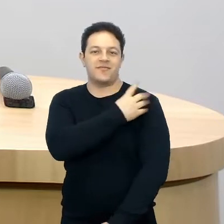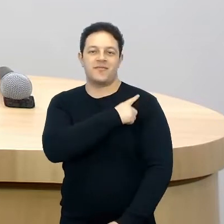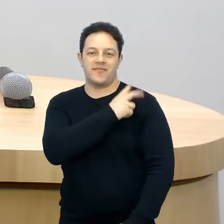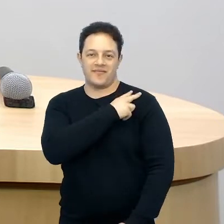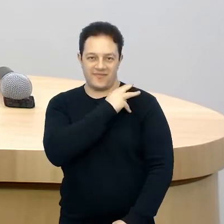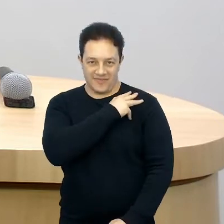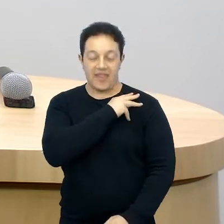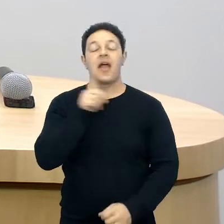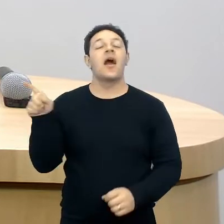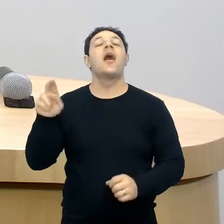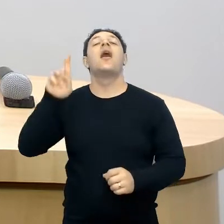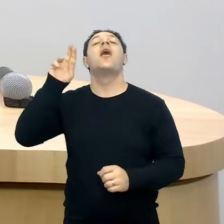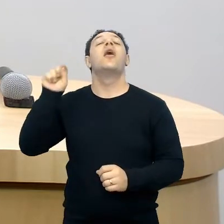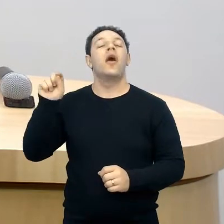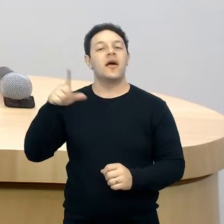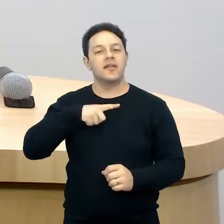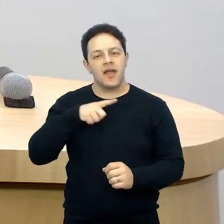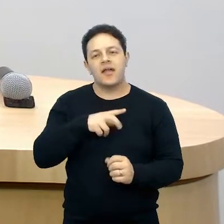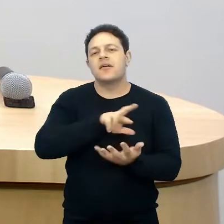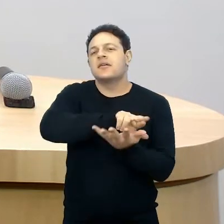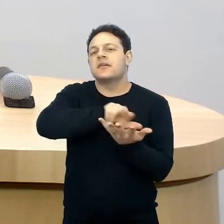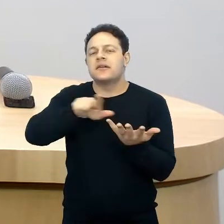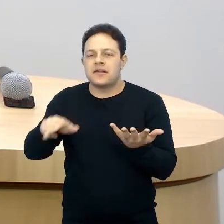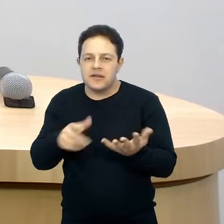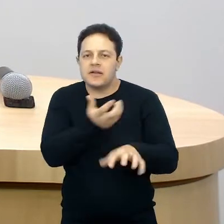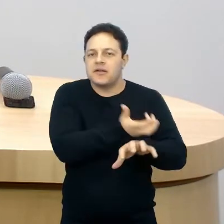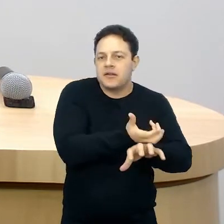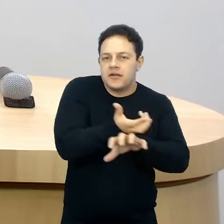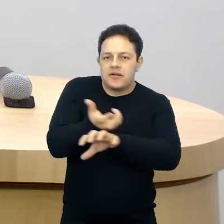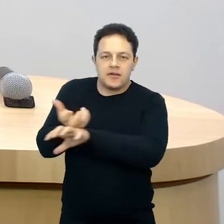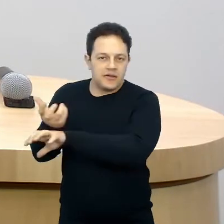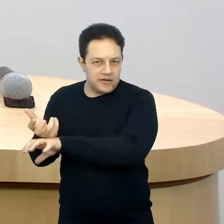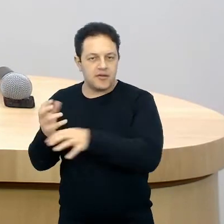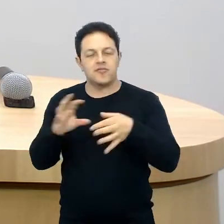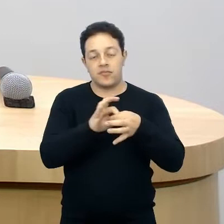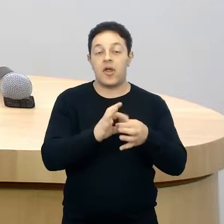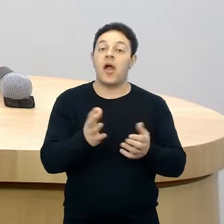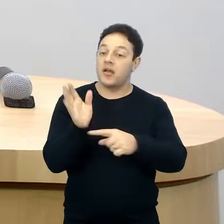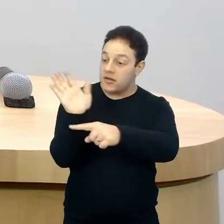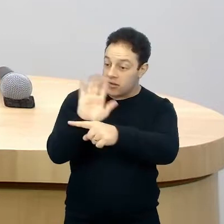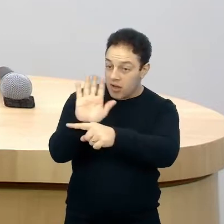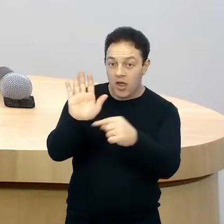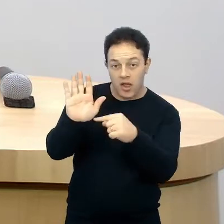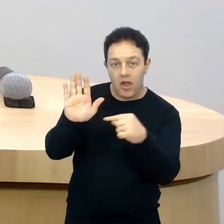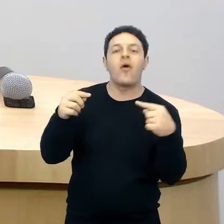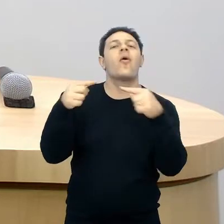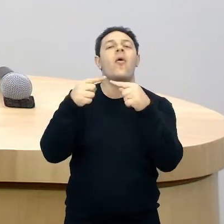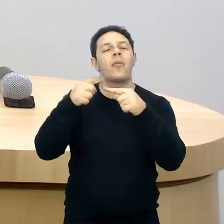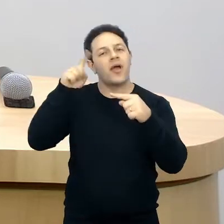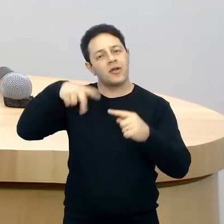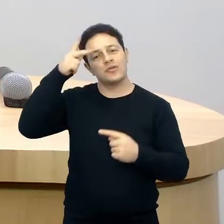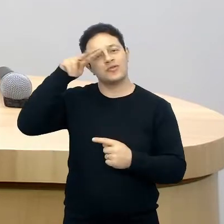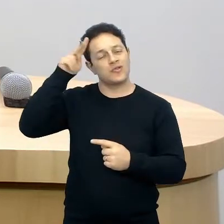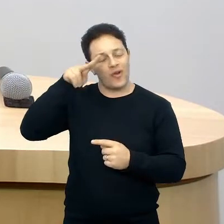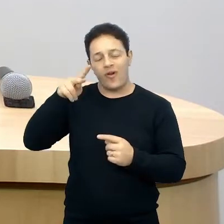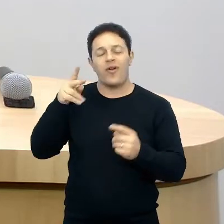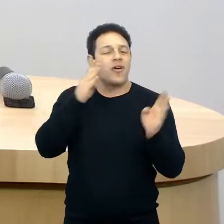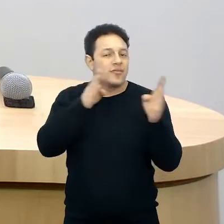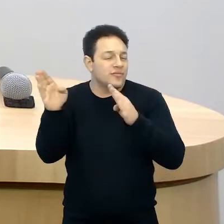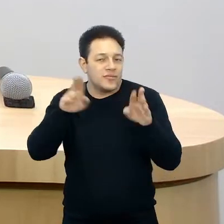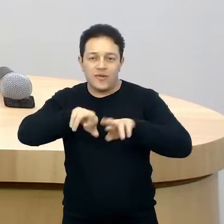forma interdisciplinar. E é claro, cinema é produção histórica acima de